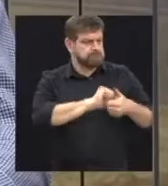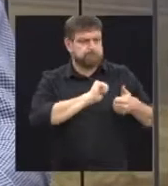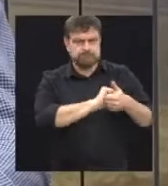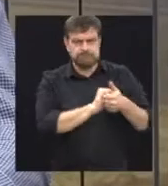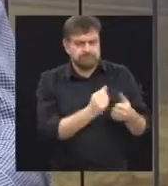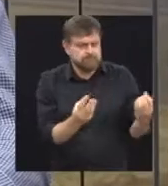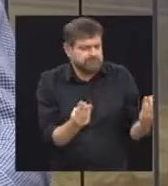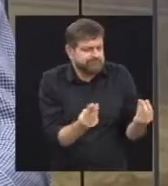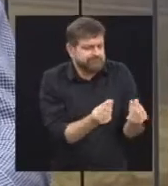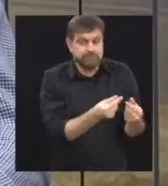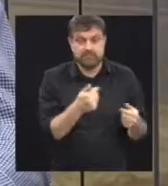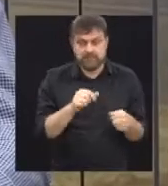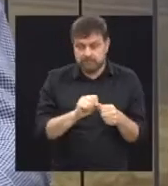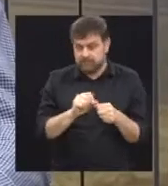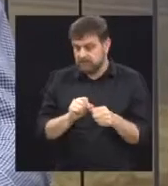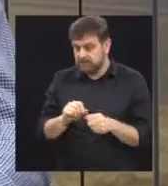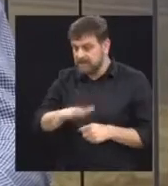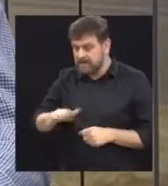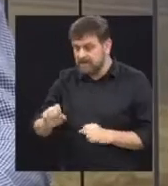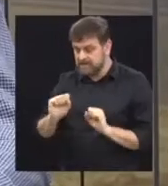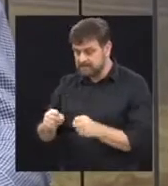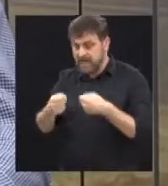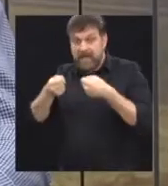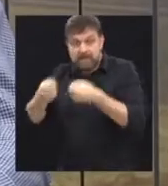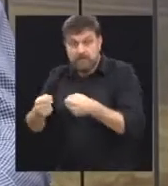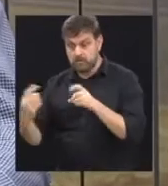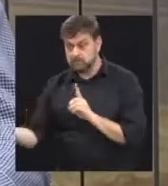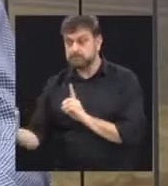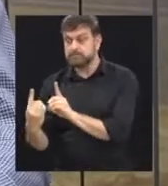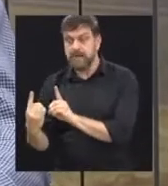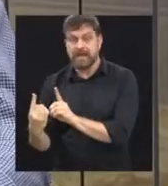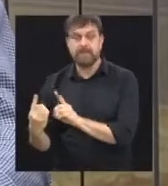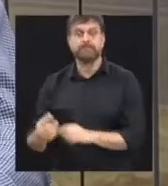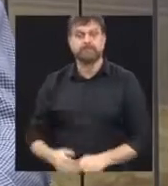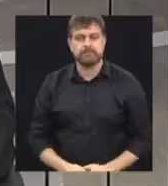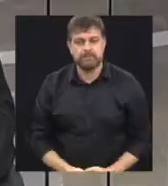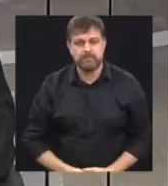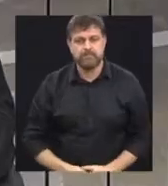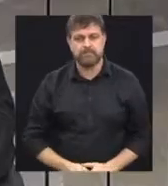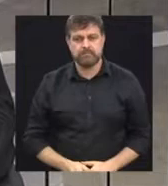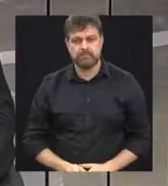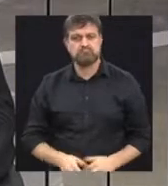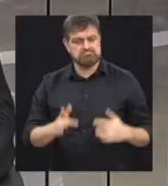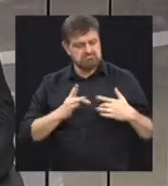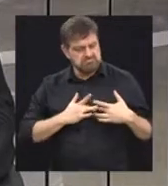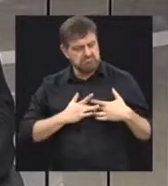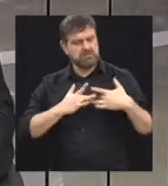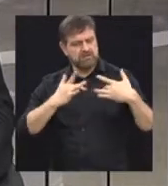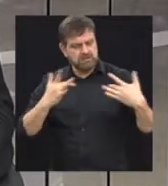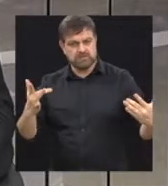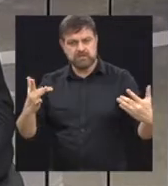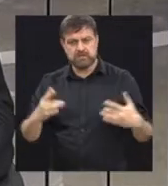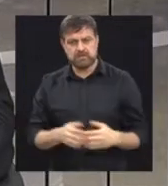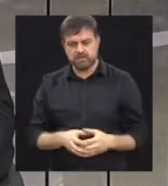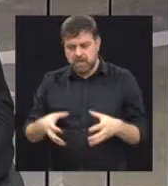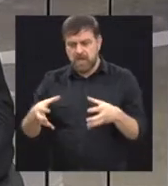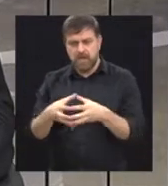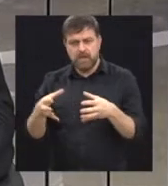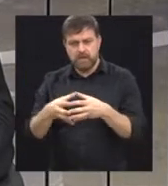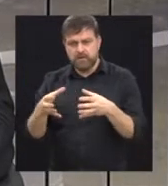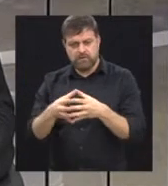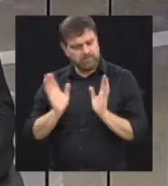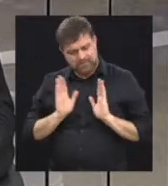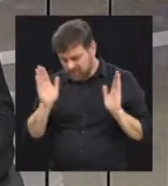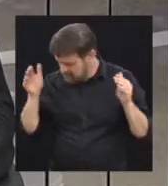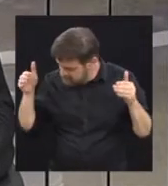qualificados que dão reforço escolar individual para cada uma das crianças. Então está dando uma solidariedade, né? Uma rede de Sim,